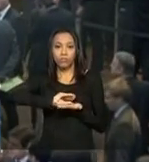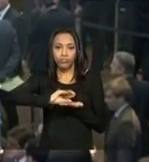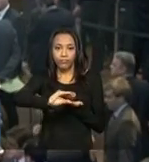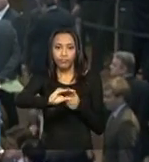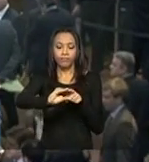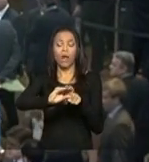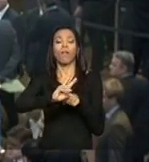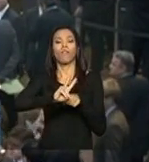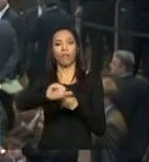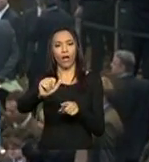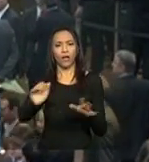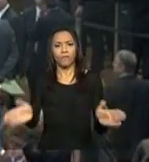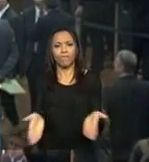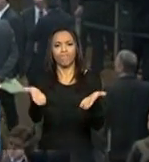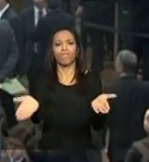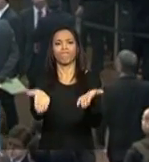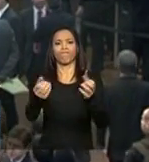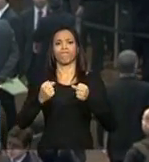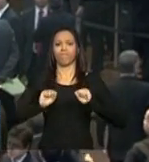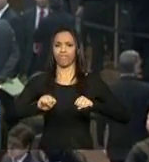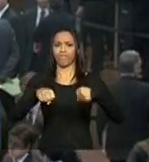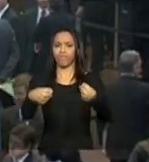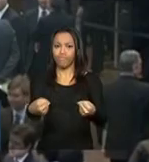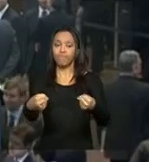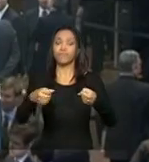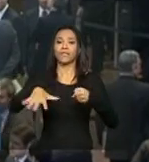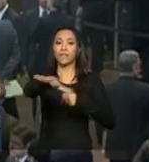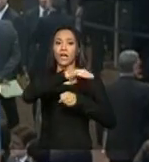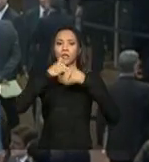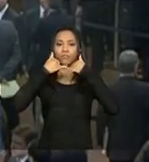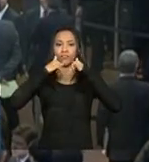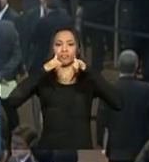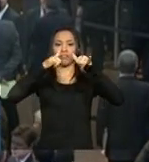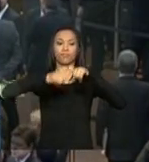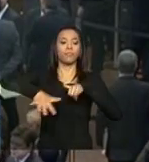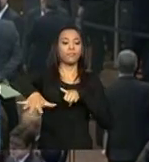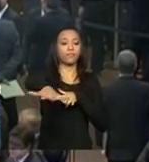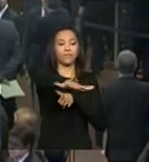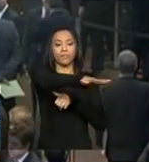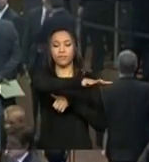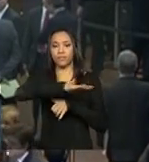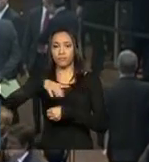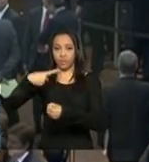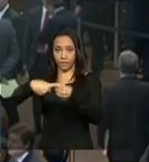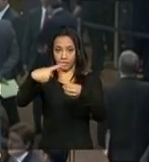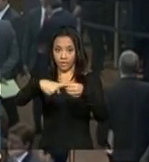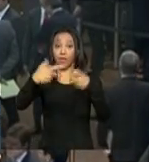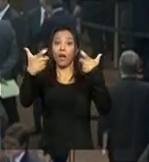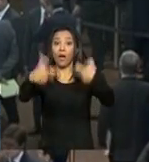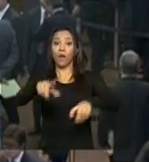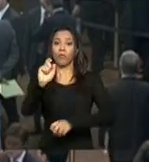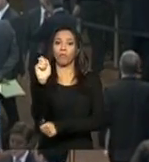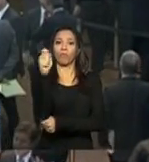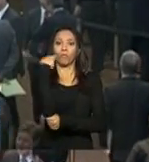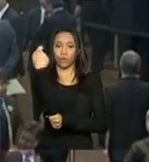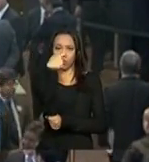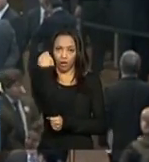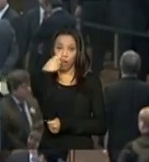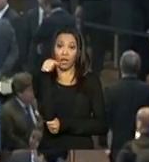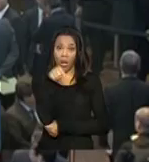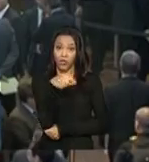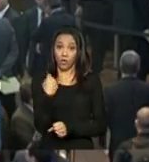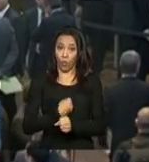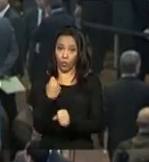aumentar a confiabilidade no fornecimento de energia elétrica na região metropolitana de Porto Alegre. E essas obras